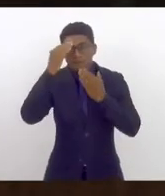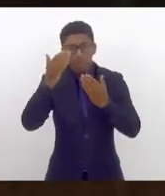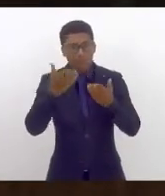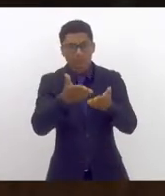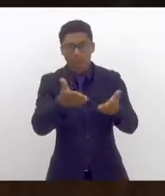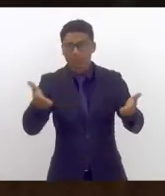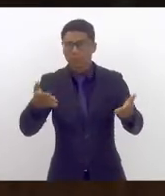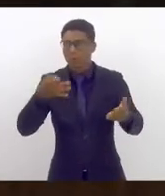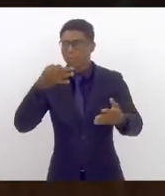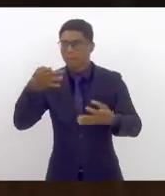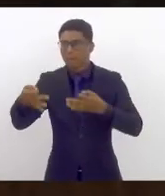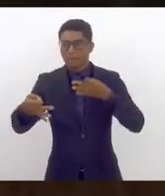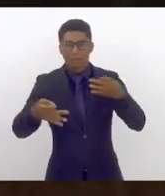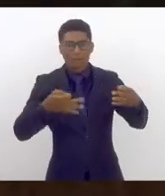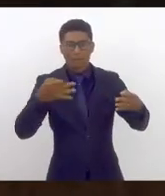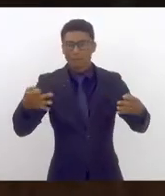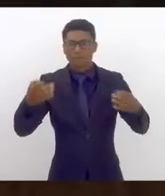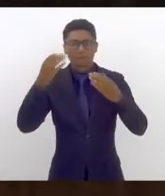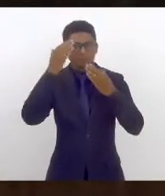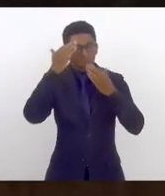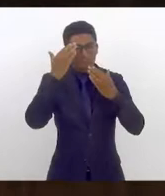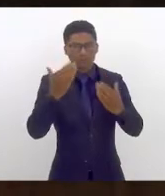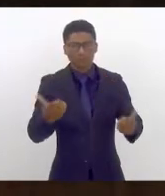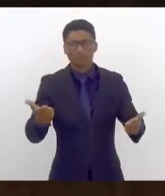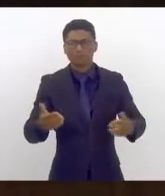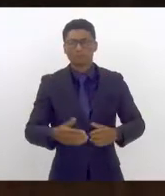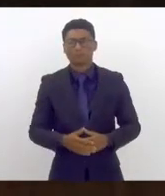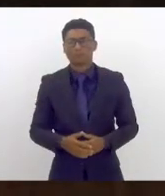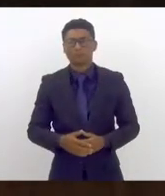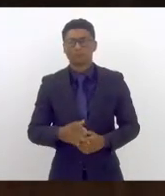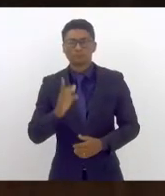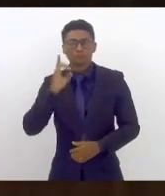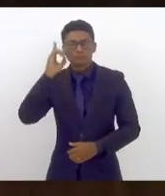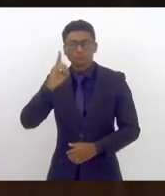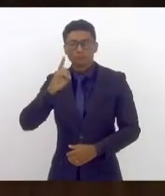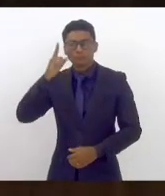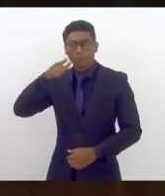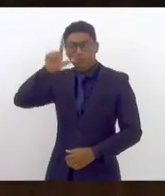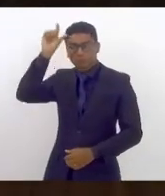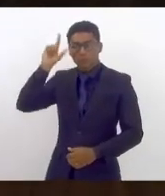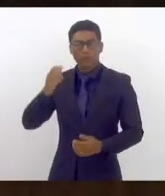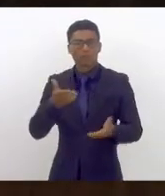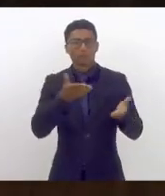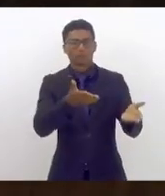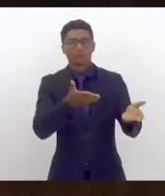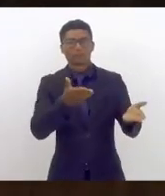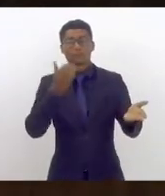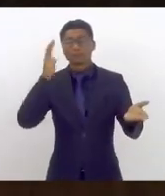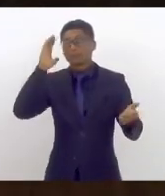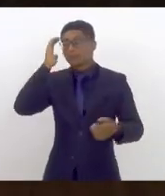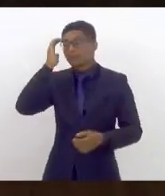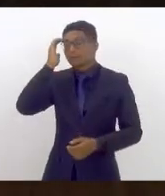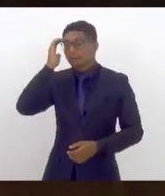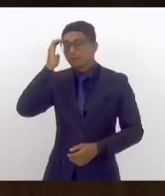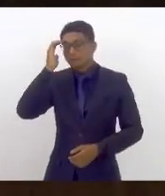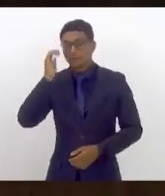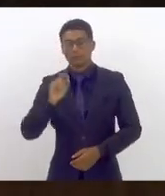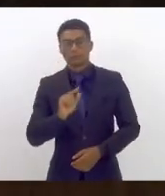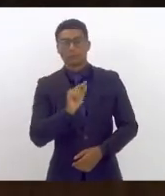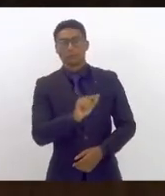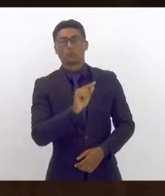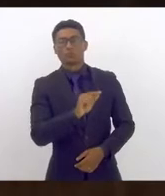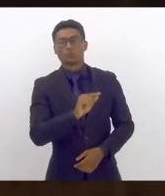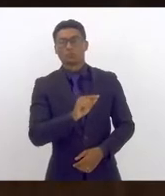pareceres emitidos é o parecer do deputado Luiz Paulo que compreendeu muito bem e entendeu